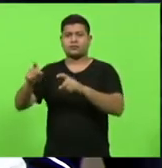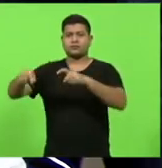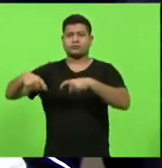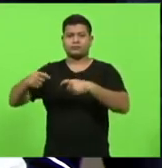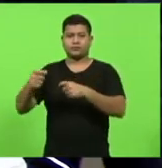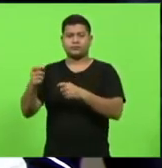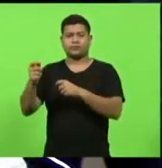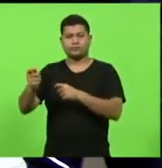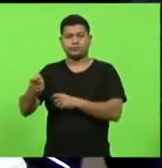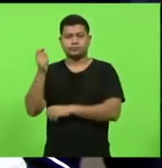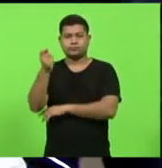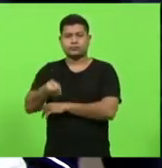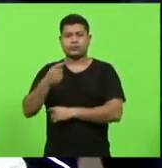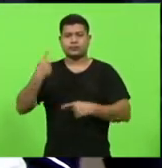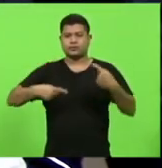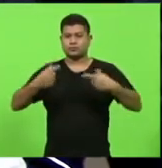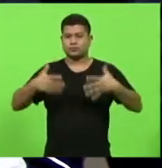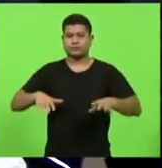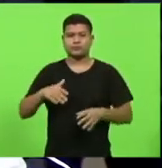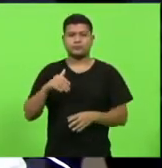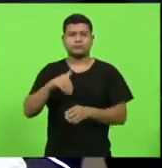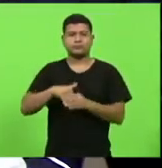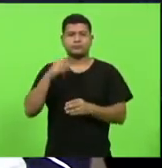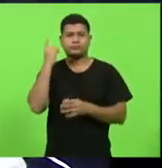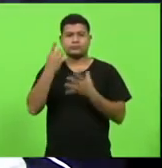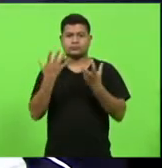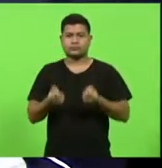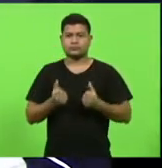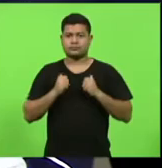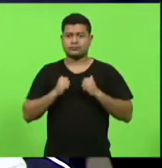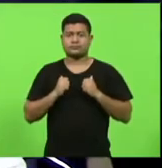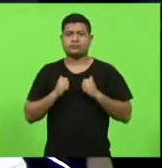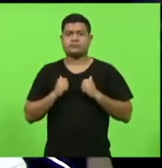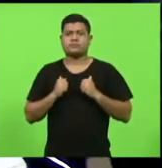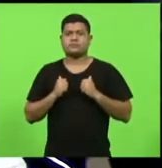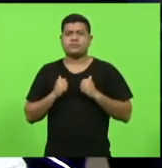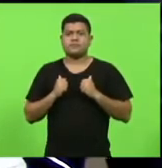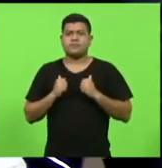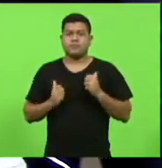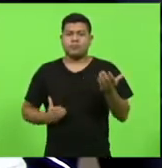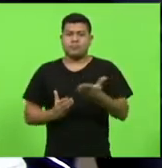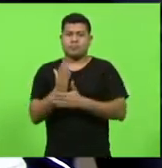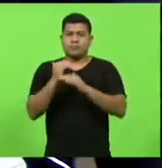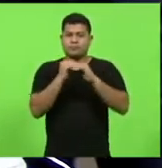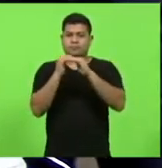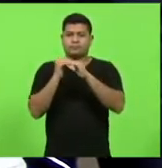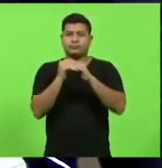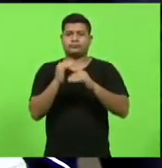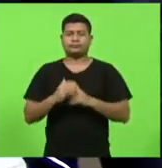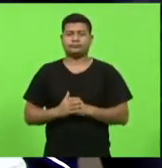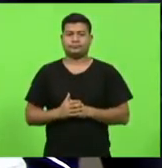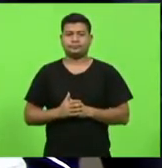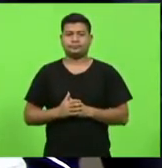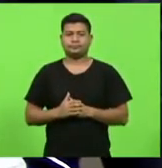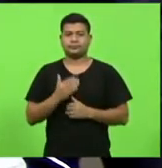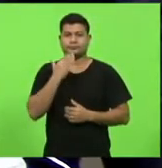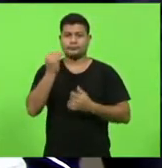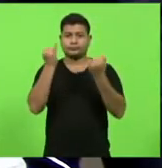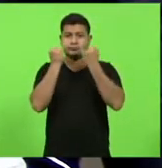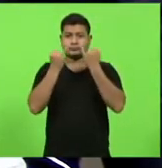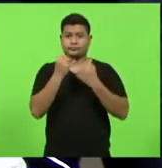havendo quem queira discutir, em votação. Deputados que aprovam, permaneçam como se encontra. Aprovado por unanimidade. Pedido de